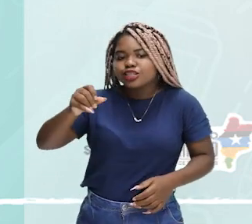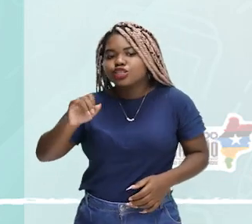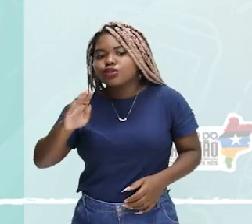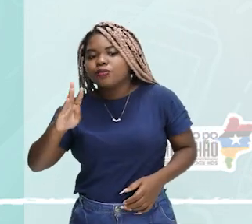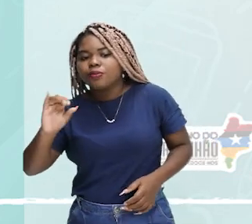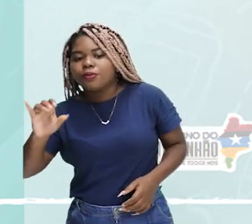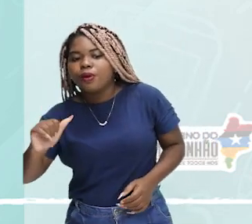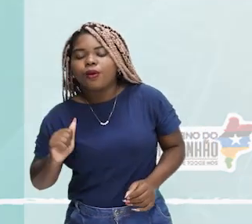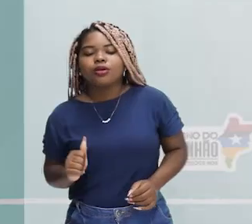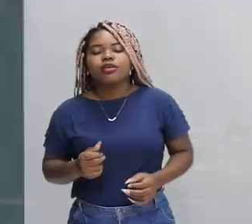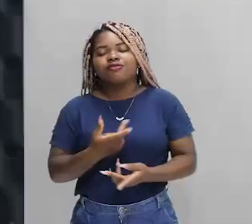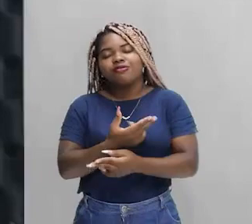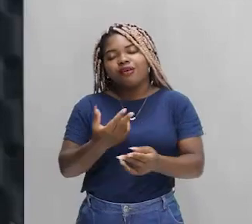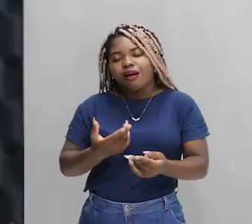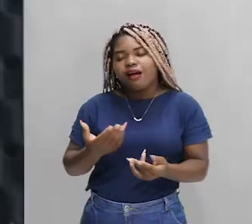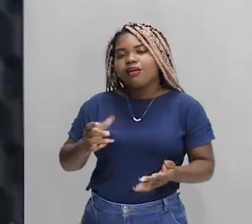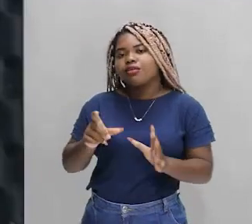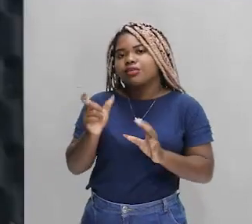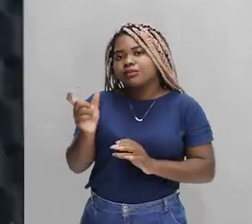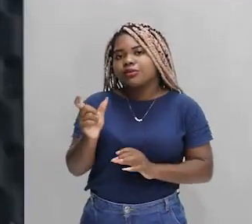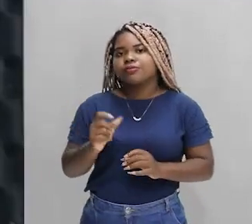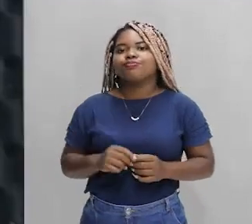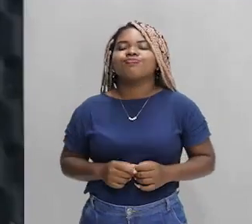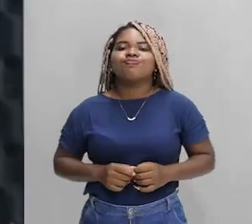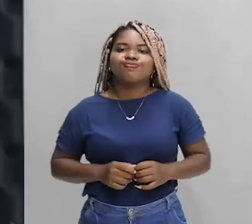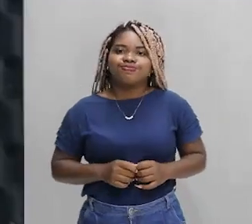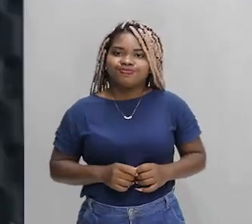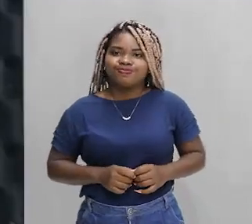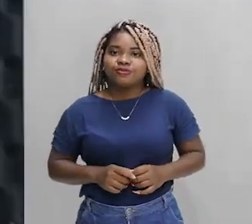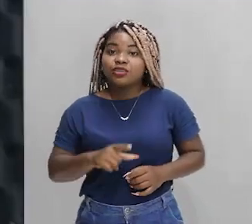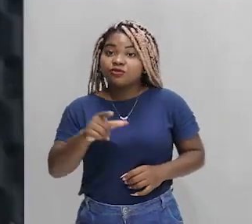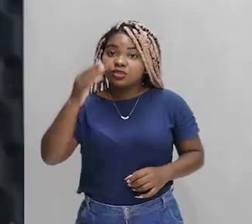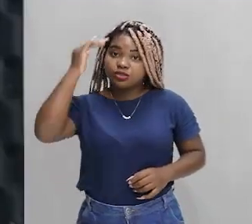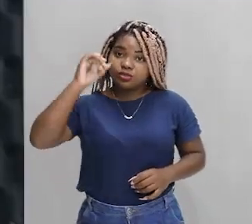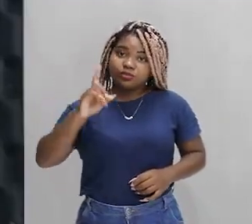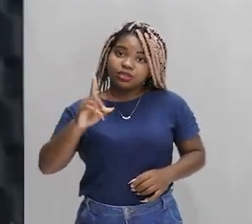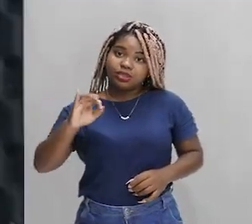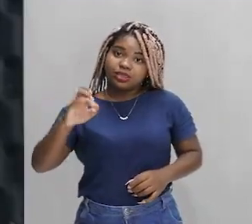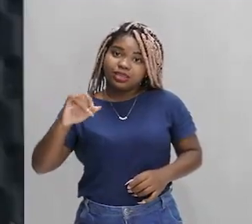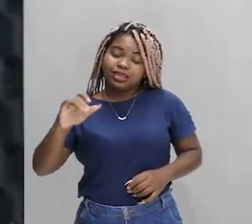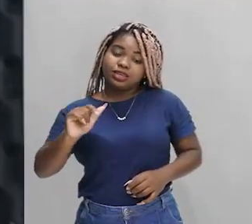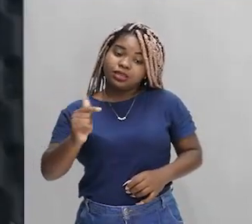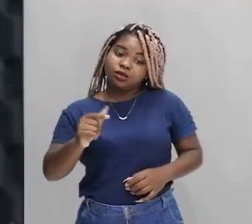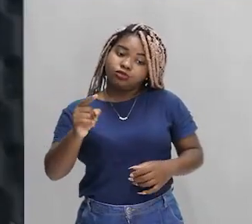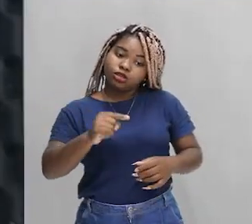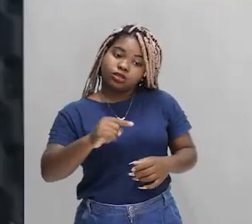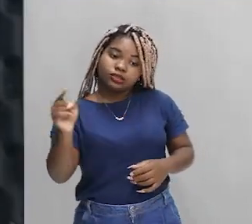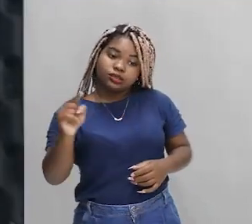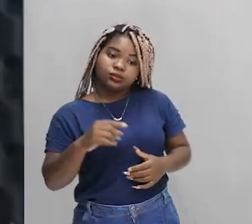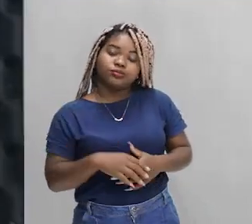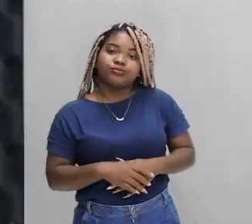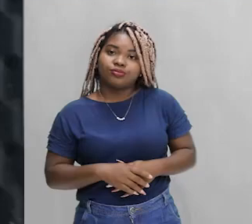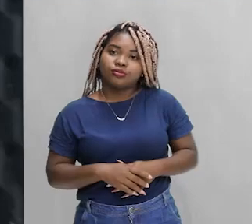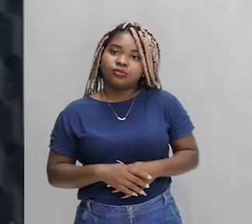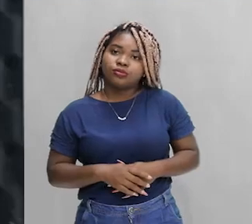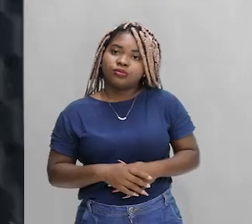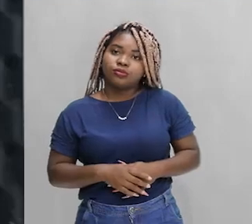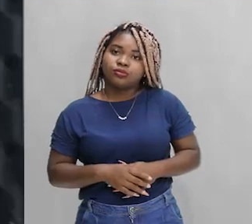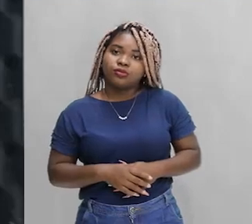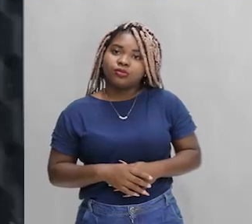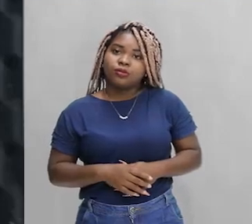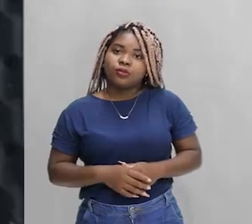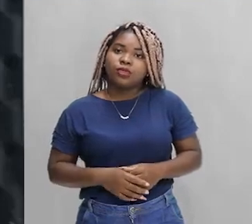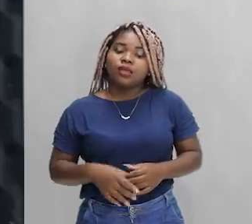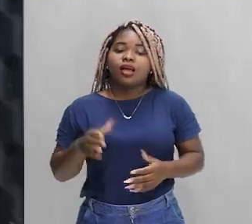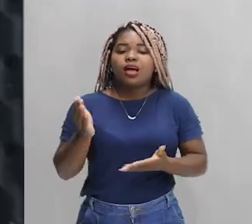joia. Ideia já é uma palavra que você já tem aí internalizada, que já não tem mais o acento, porque, na verdade, acaba causando um pouco de